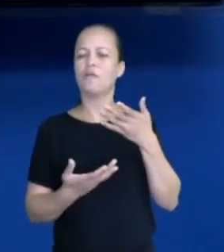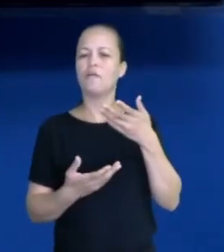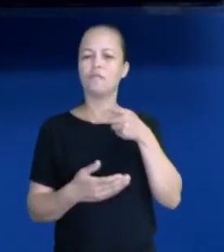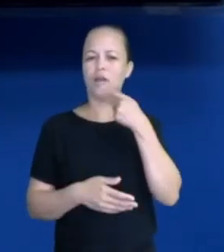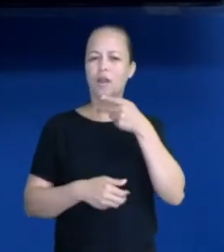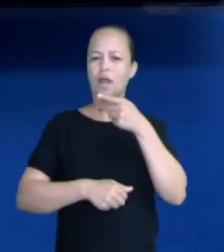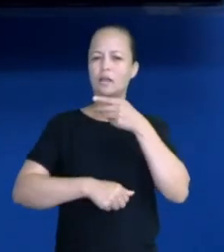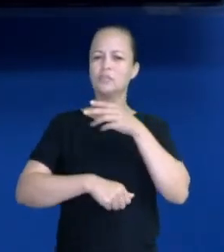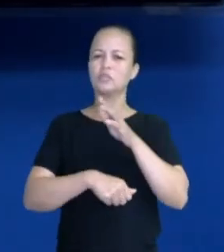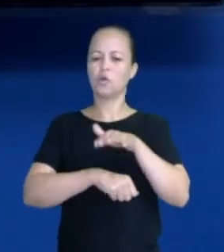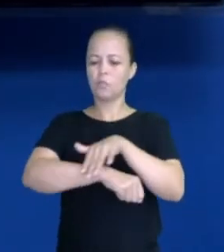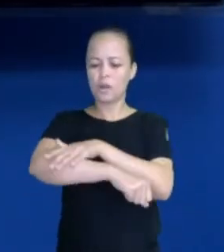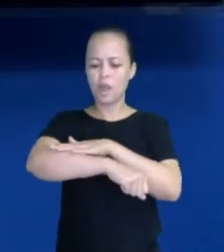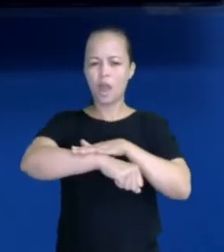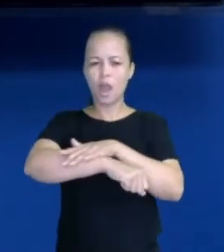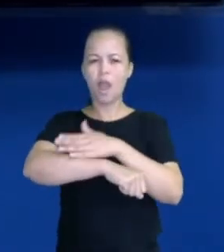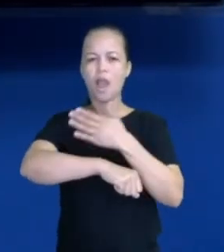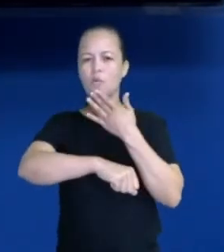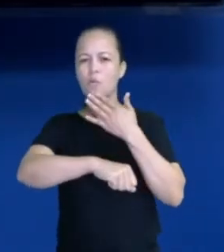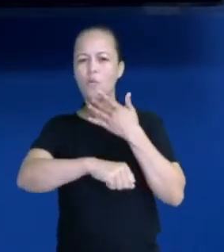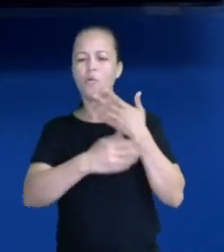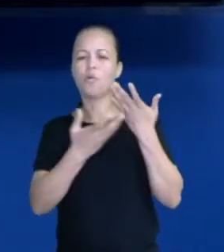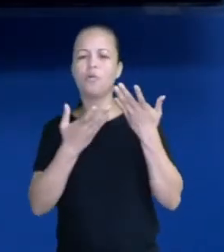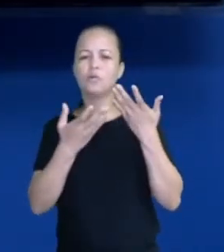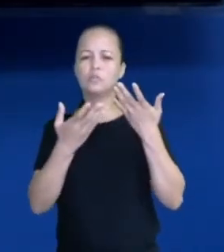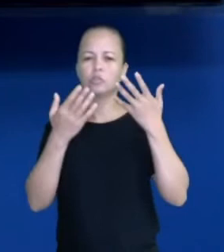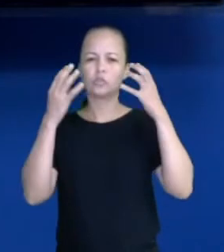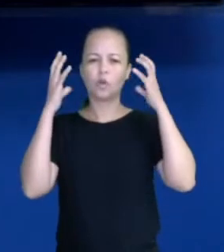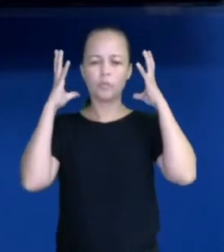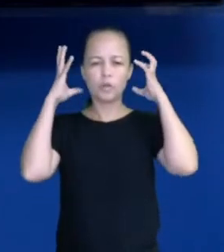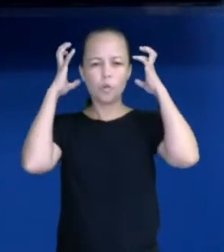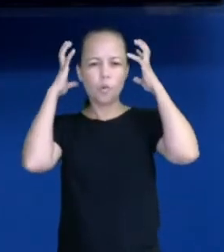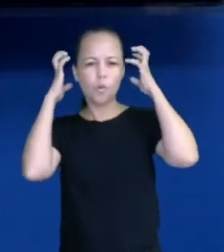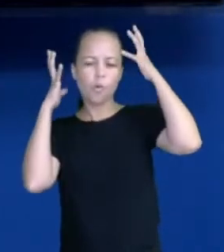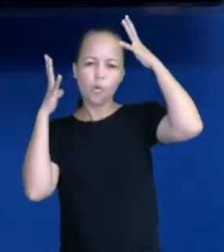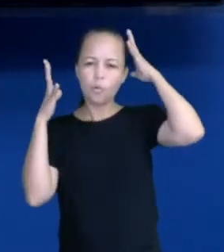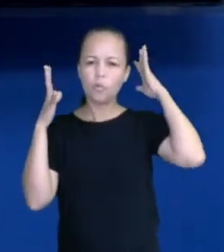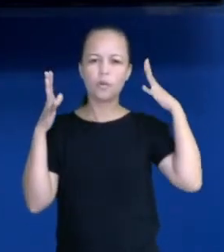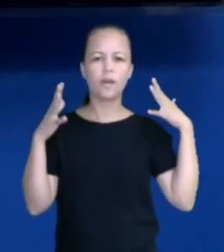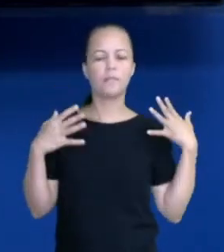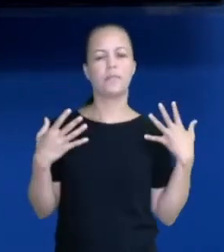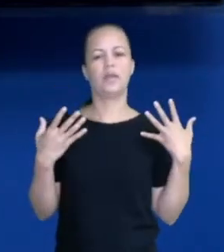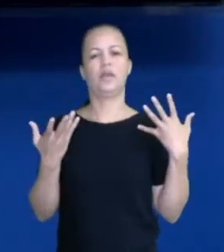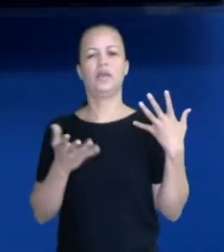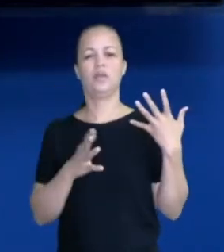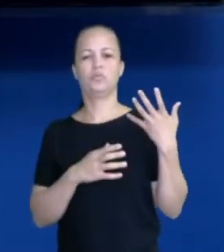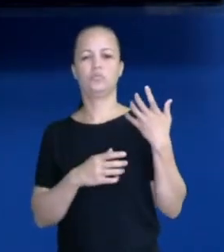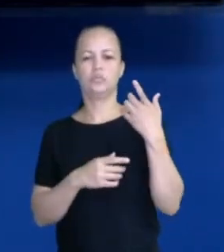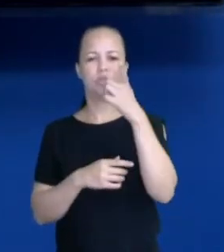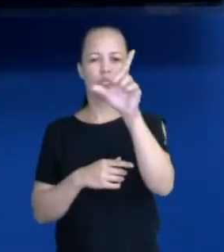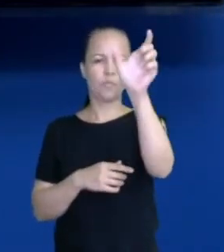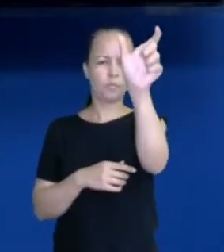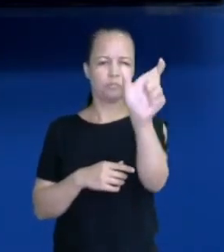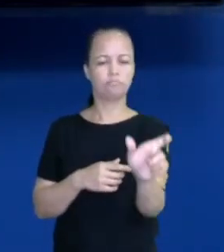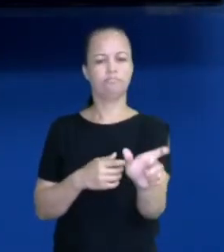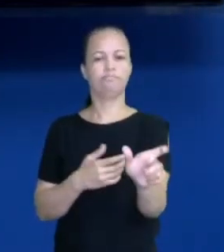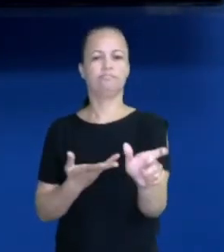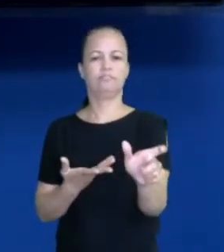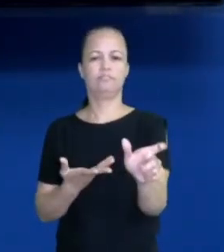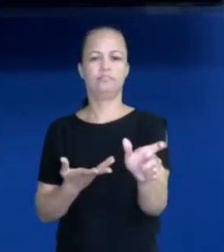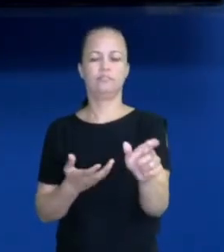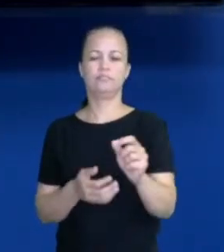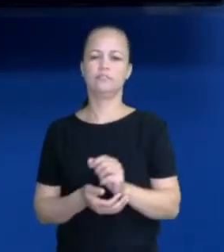de alguém, falar sobre o cabelo de alguém, postando isso numa rede social? Se a gente